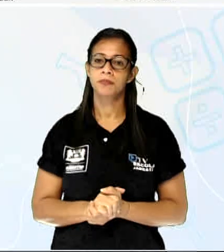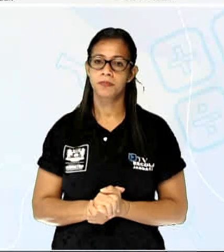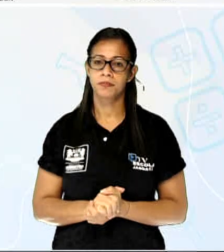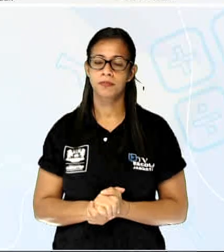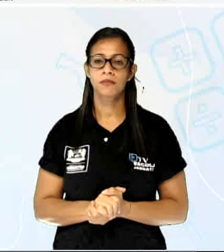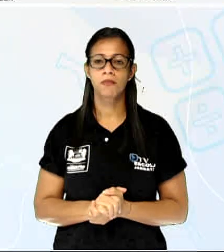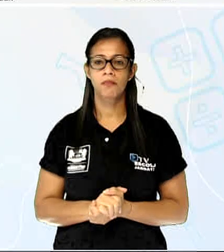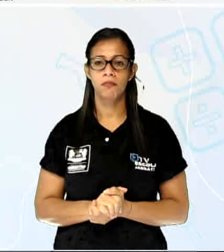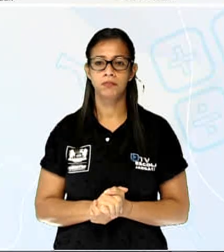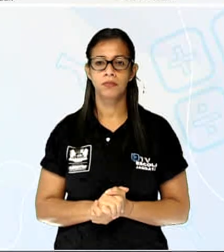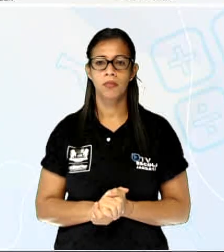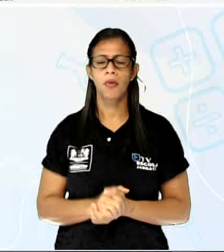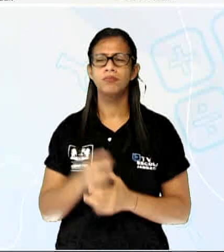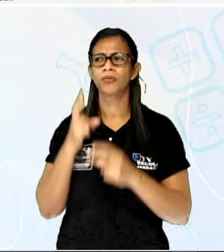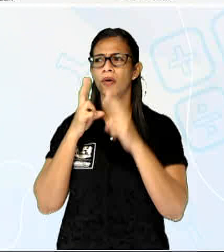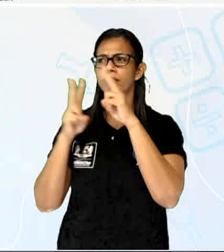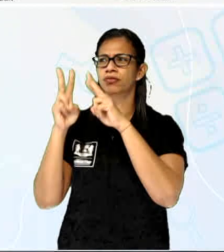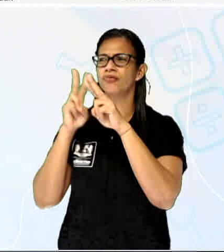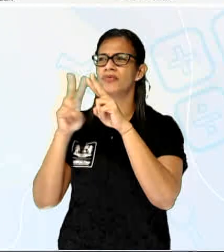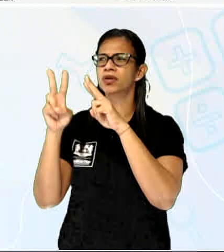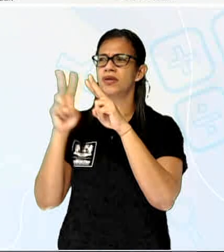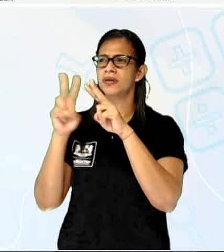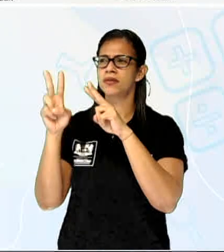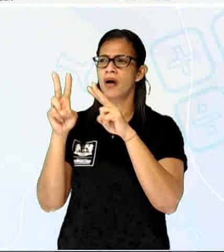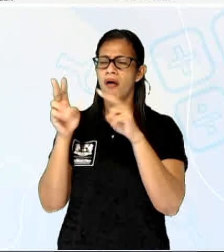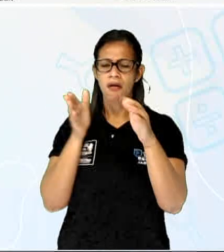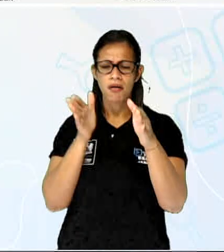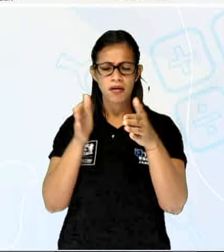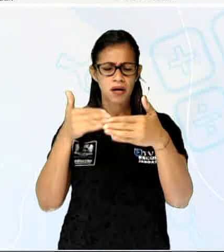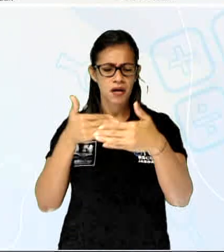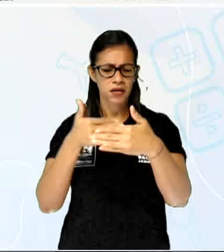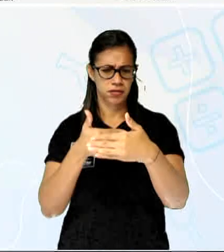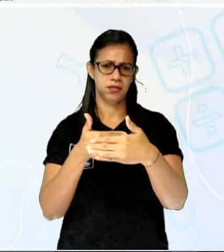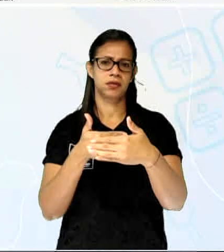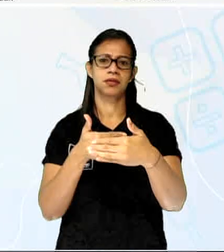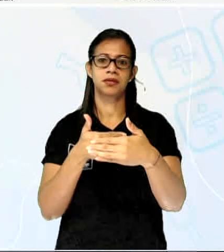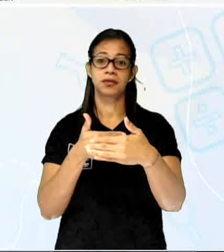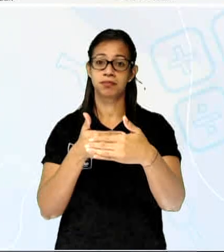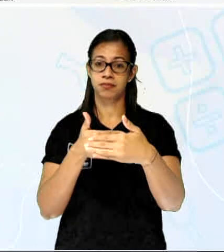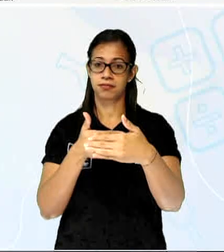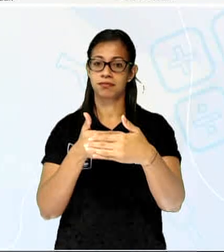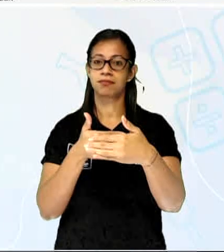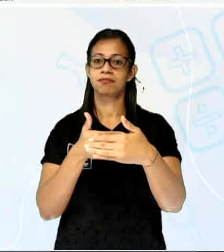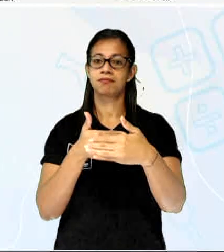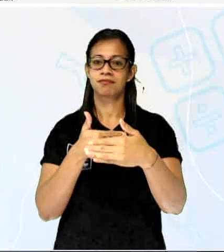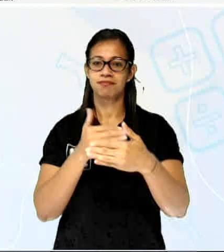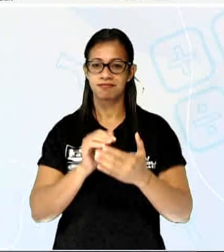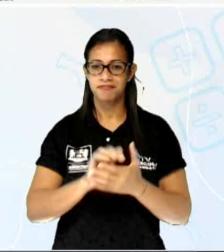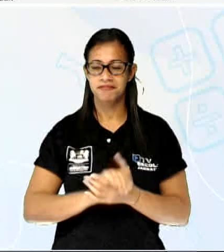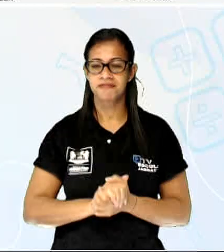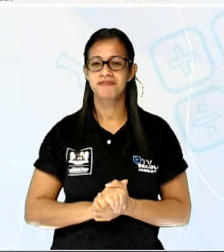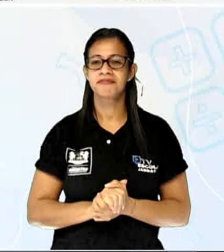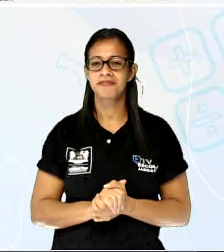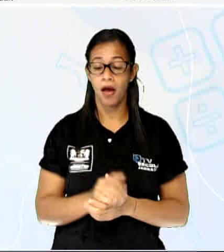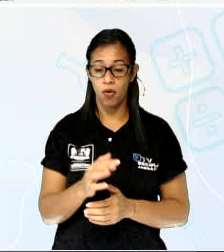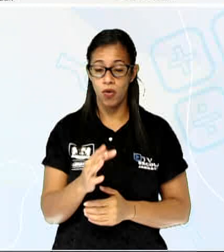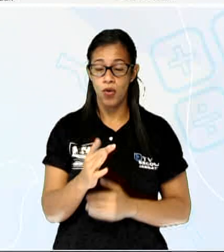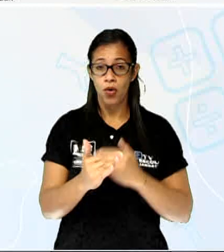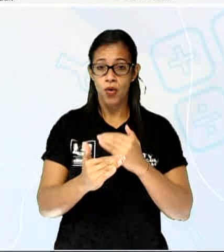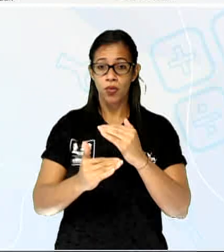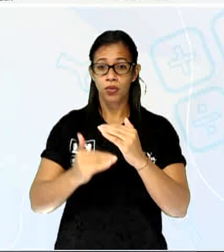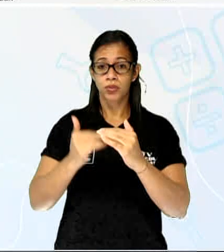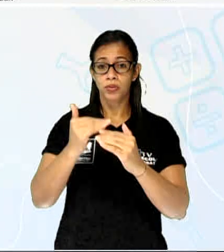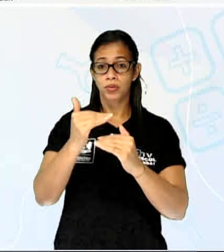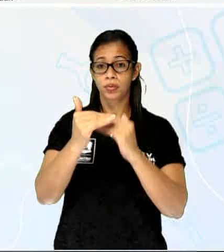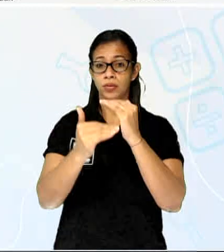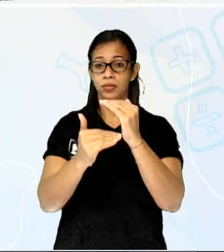como começou lá atrás. Aquela caixinha de madeira, né? Vejam como a coisa vai evoluindo e a gente